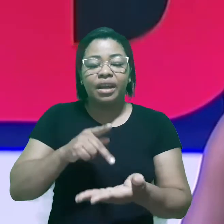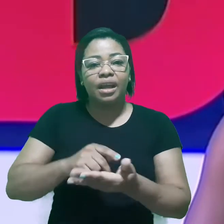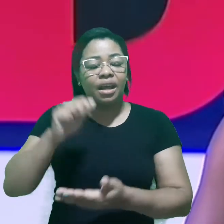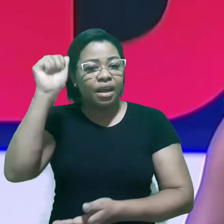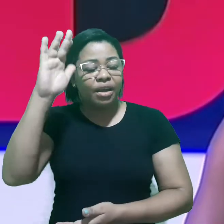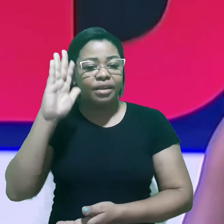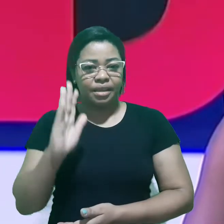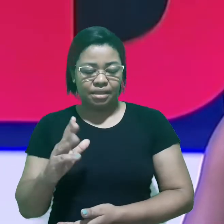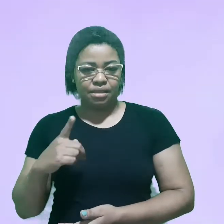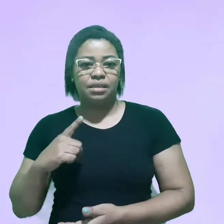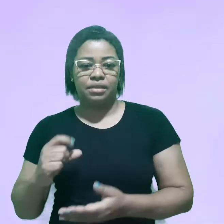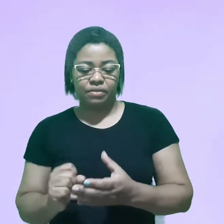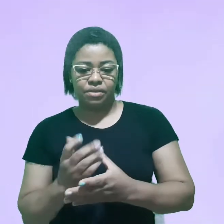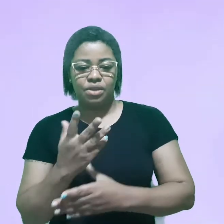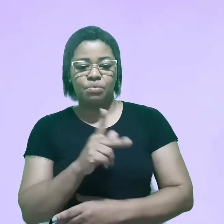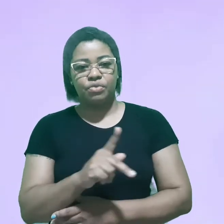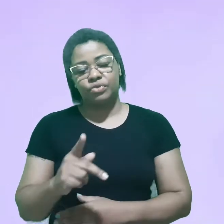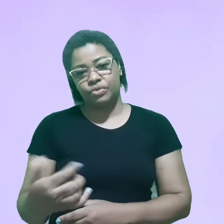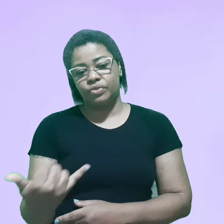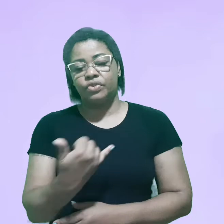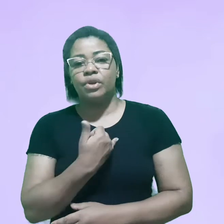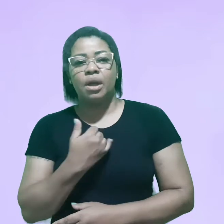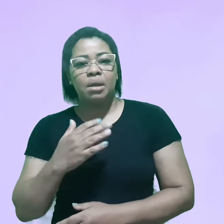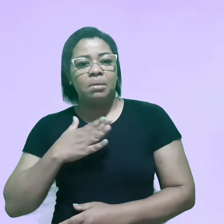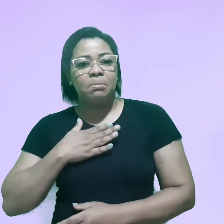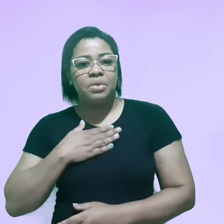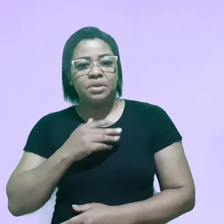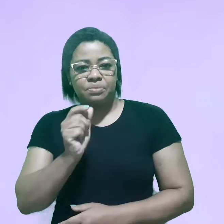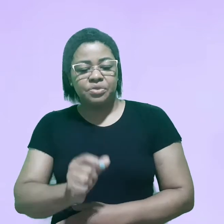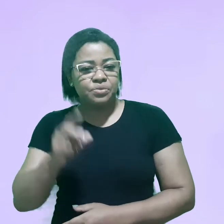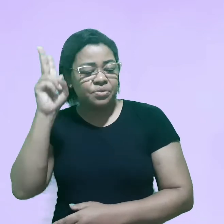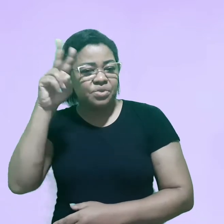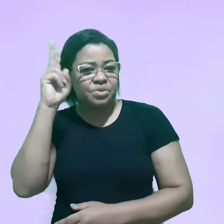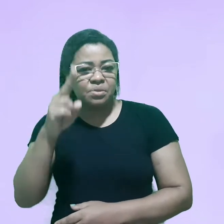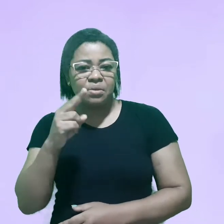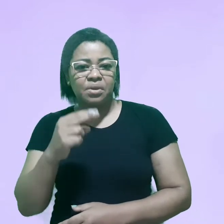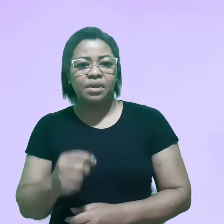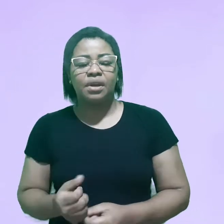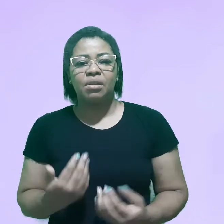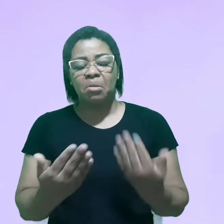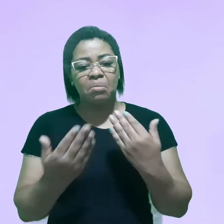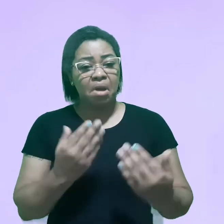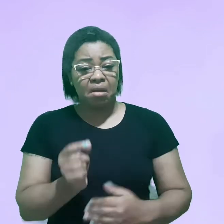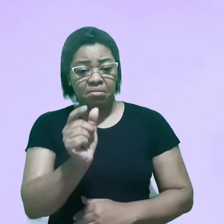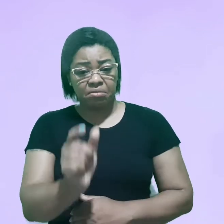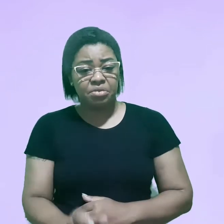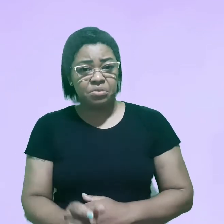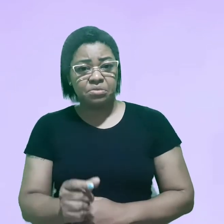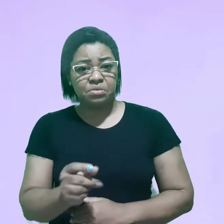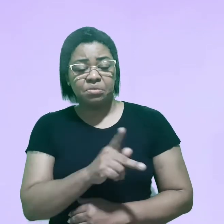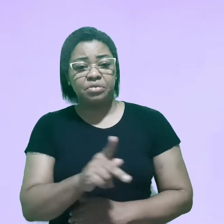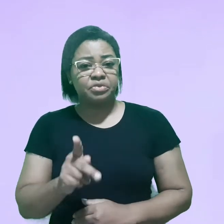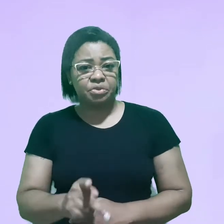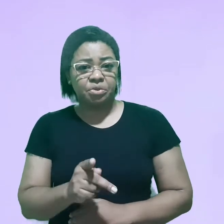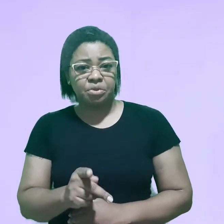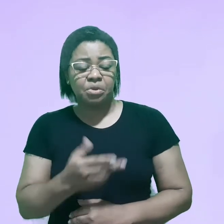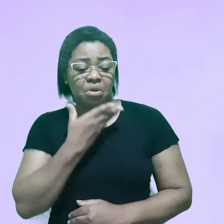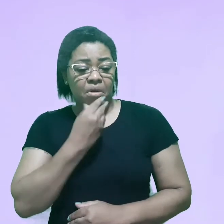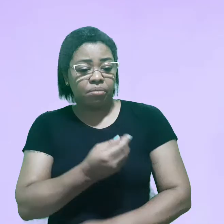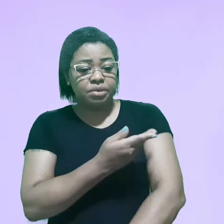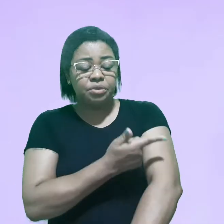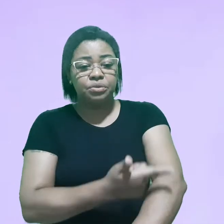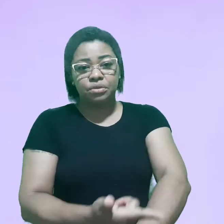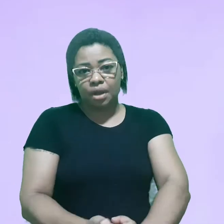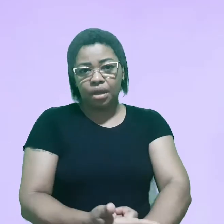pareciam muito com ele. Um homem educado de classe média. Minhas personagens dirigiam carros, elas não estavam famintas.